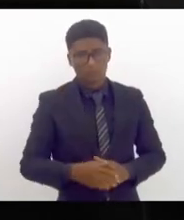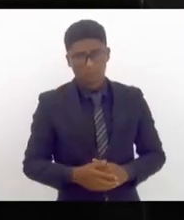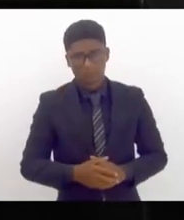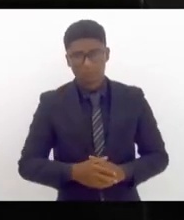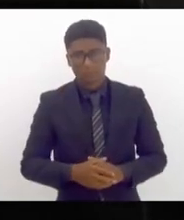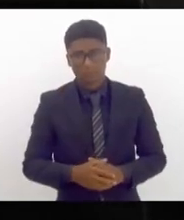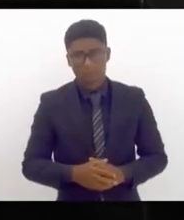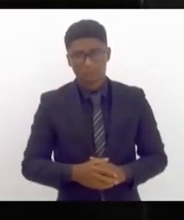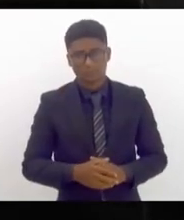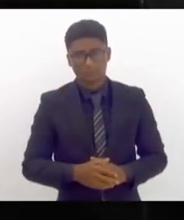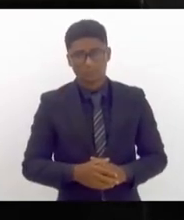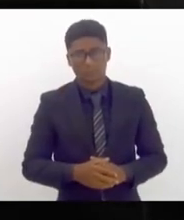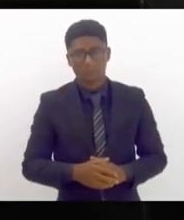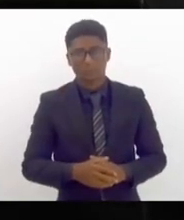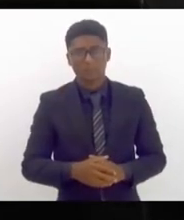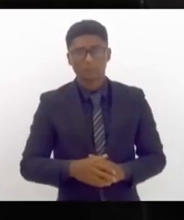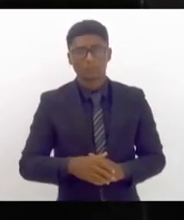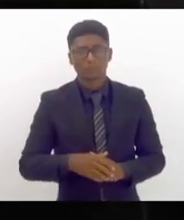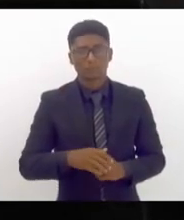que diz respeito